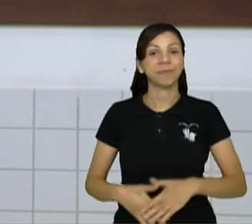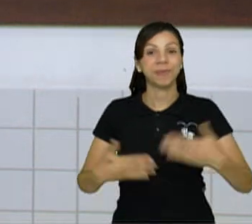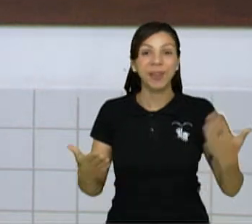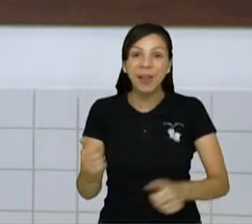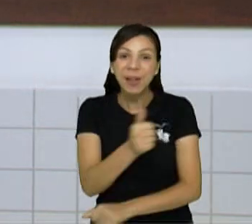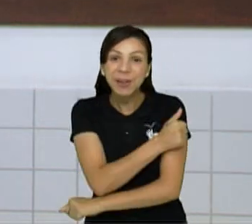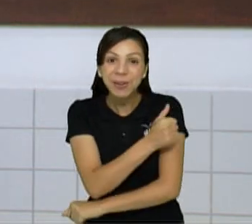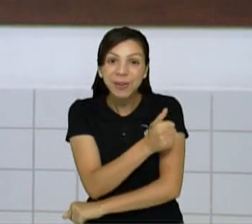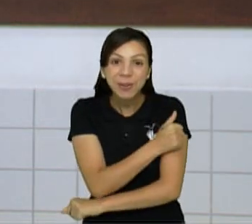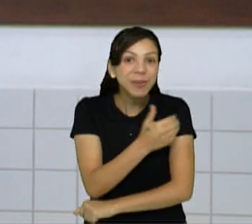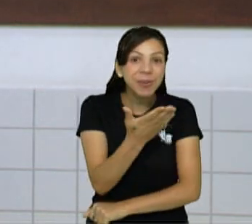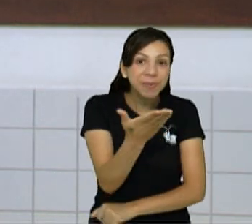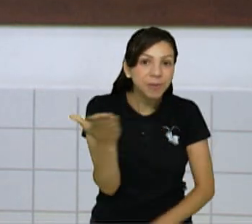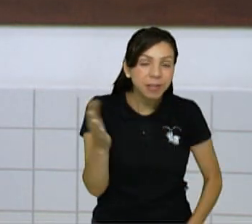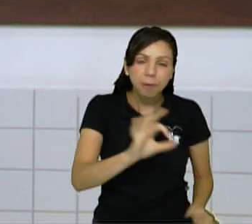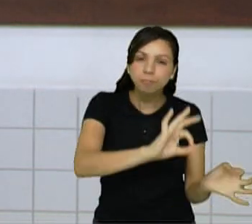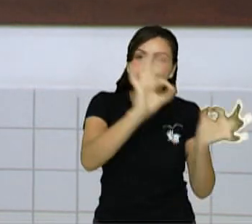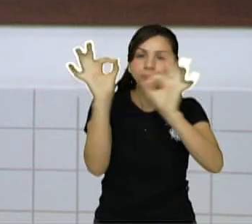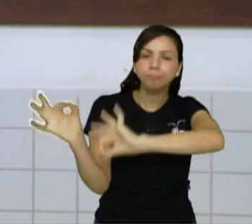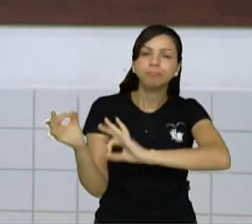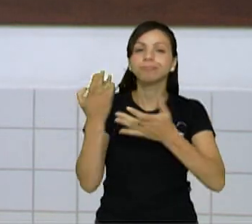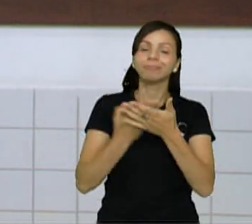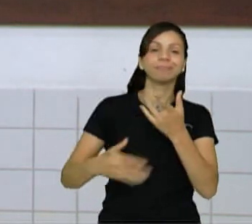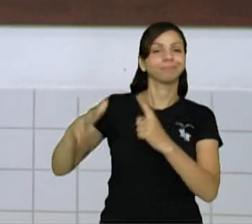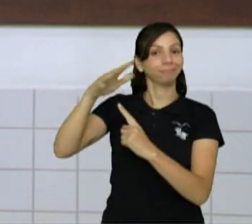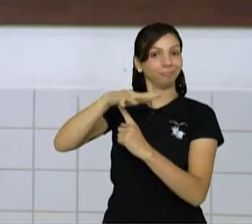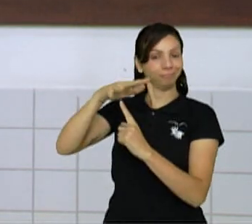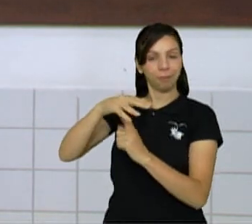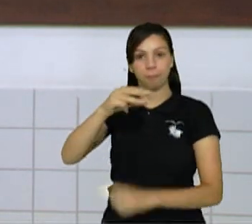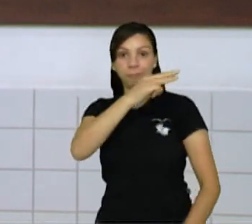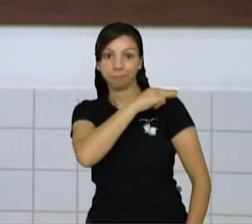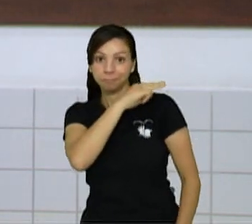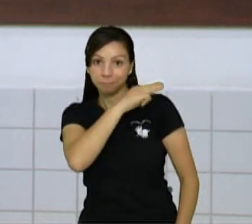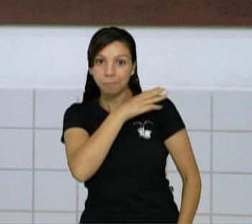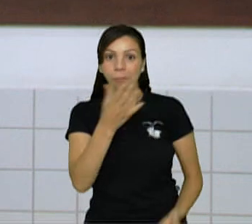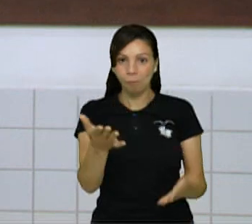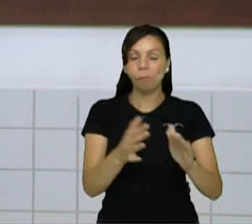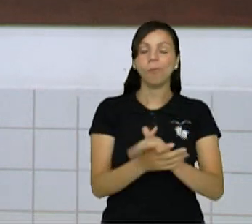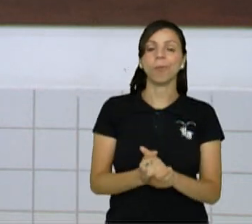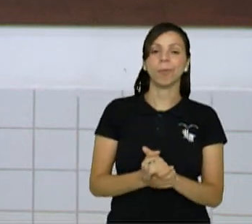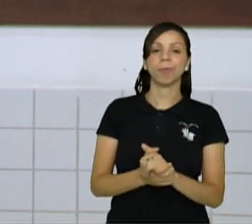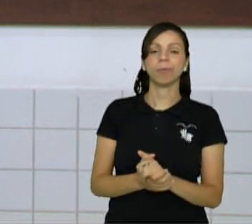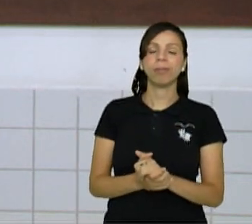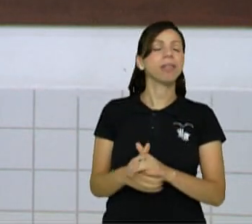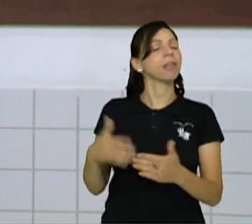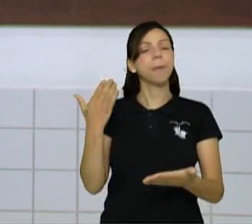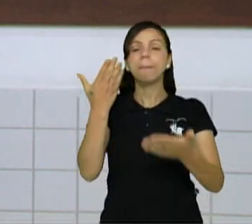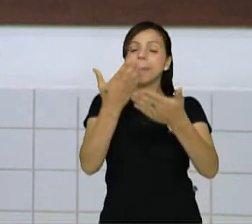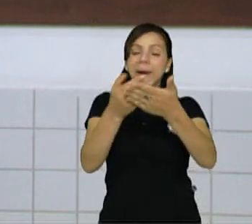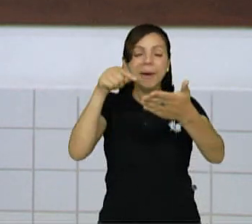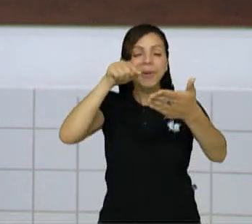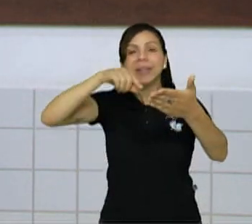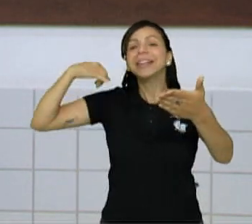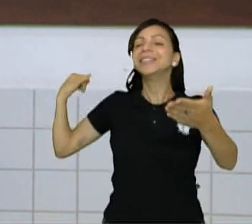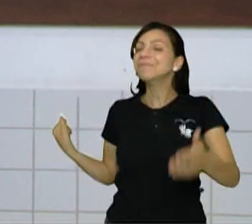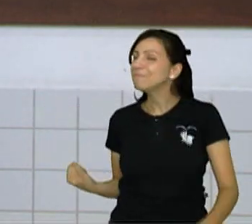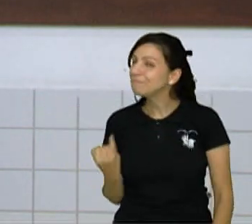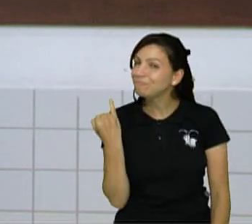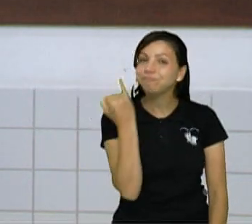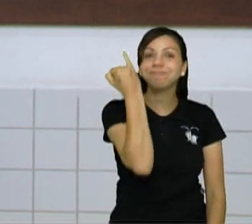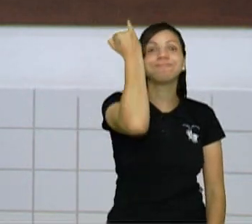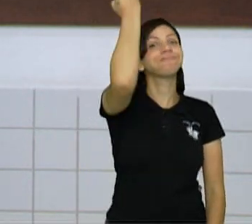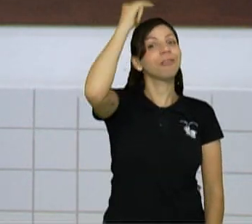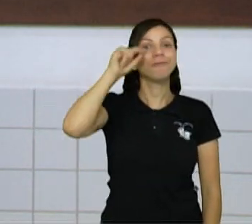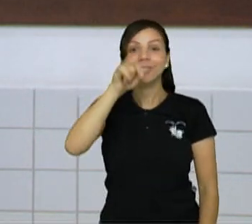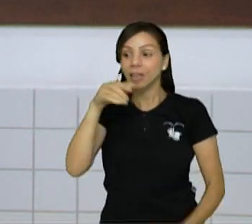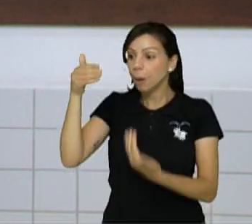Caro estudante, você que assiste a aula Paraná, você da terceira série, eu trago uma aula muito importante para você que vai prestar o vestibular,